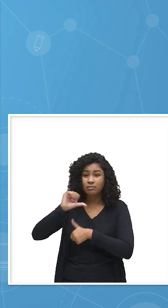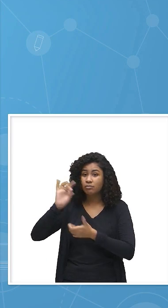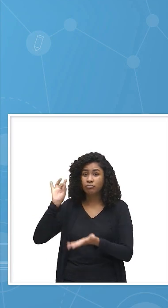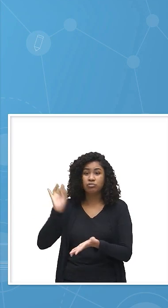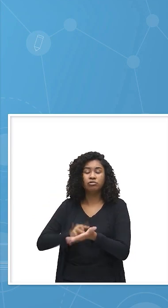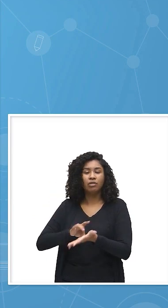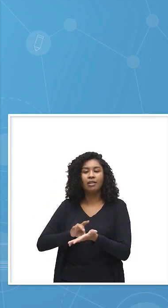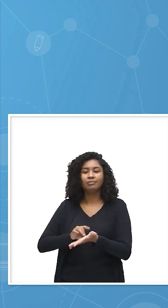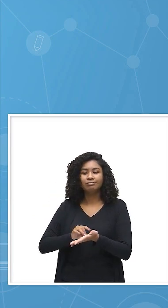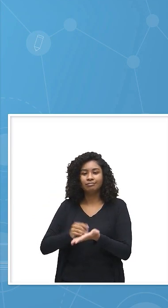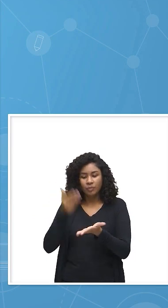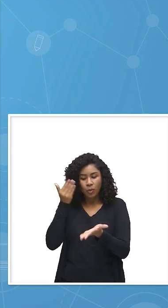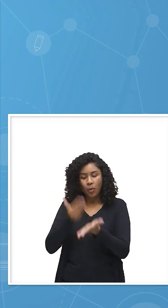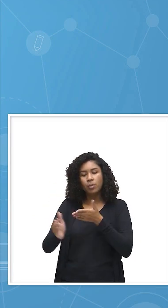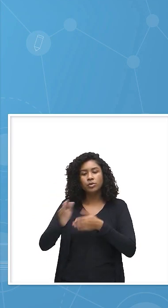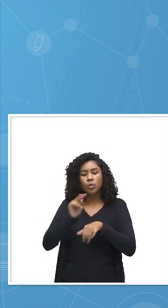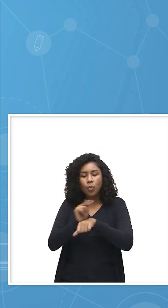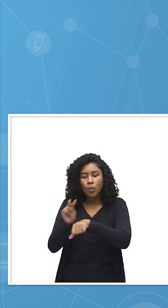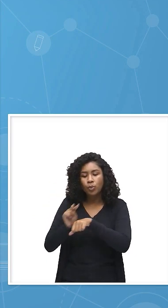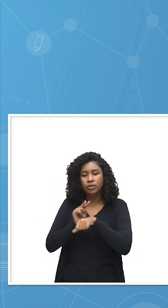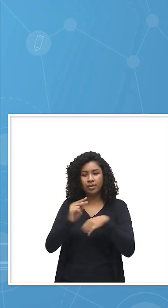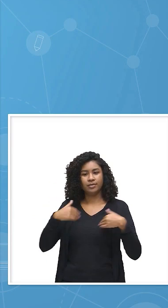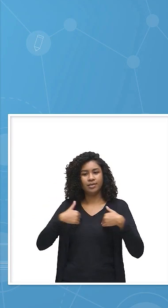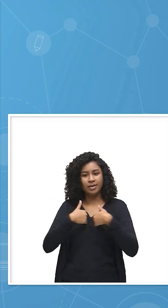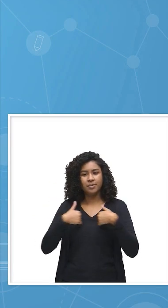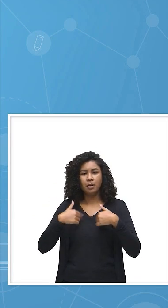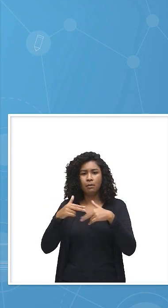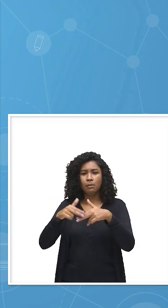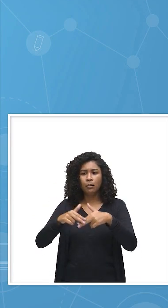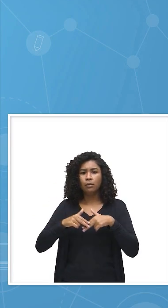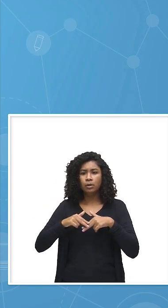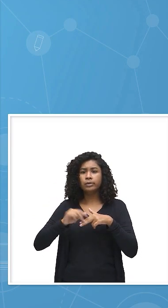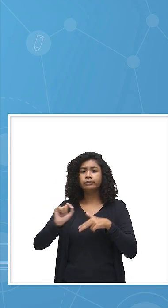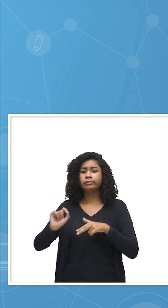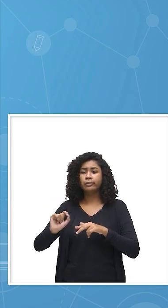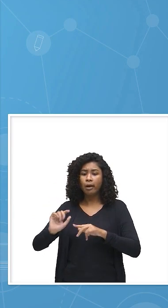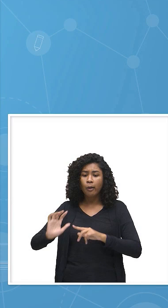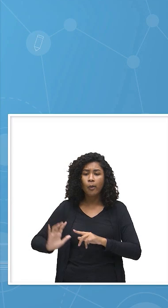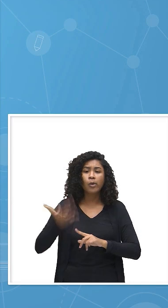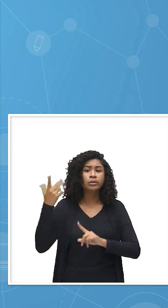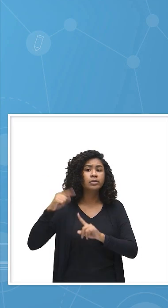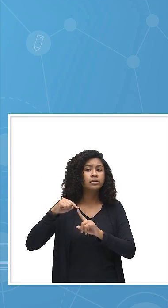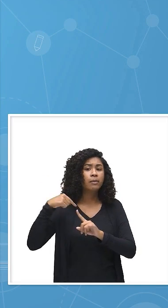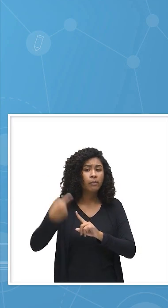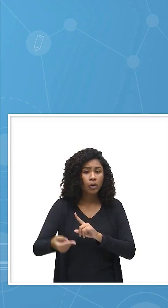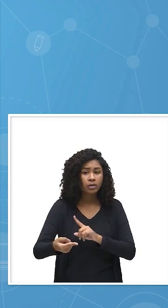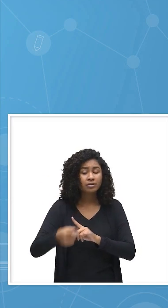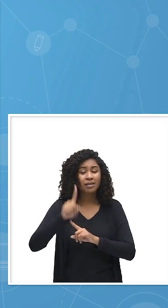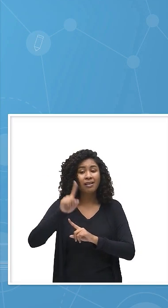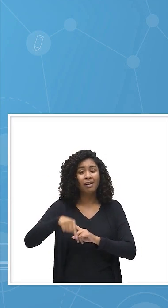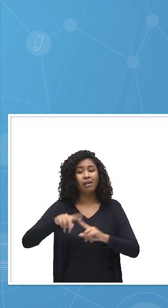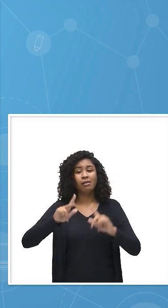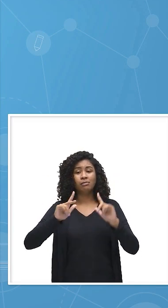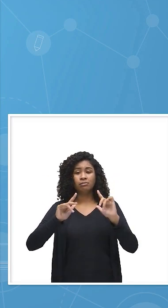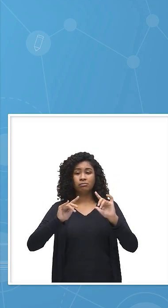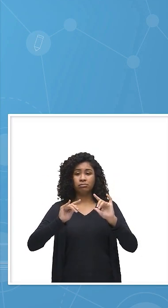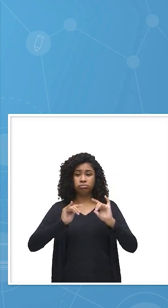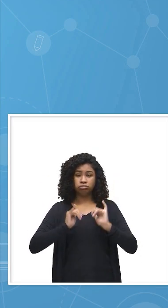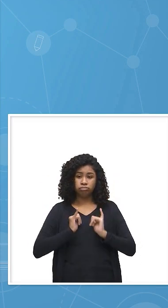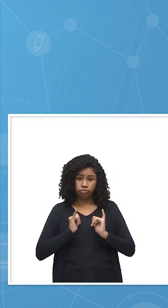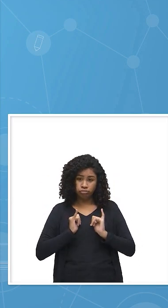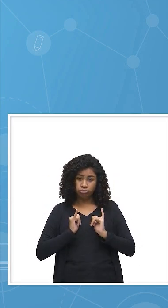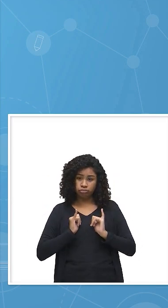animais. Isso tudo vai levar à sedentarização. Olha só, porque os seres humanos, quando eles